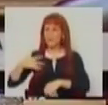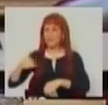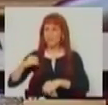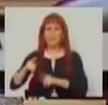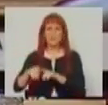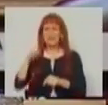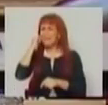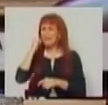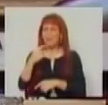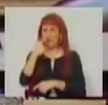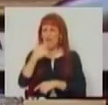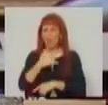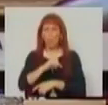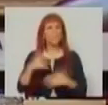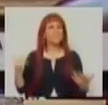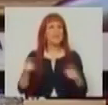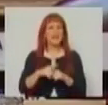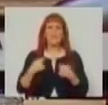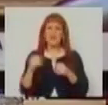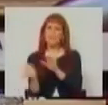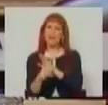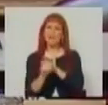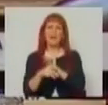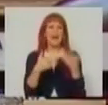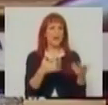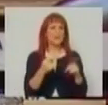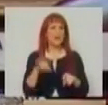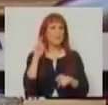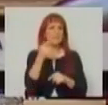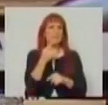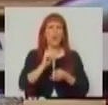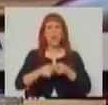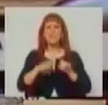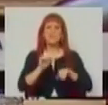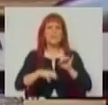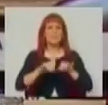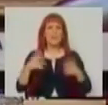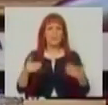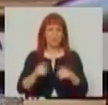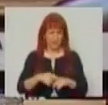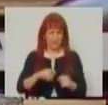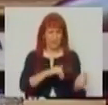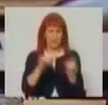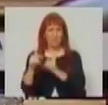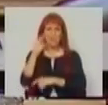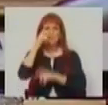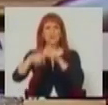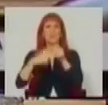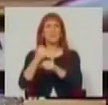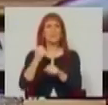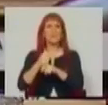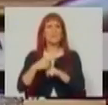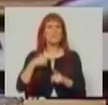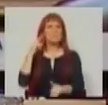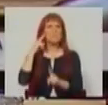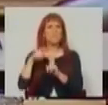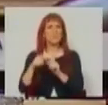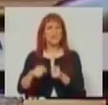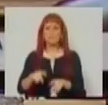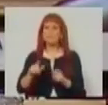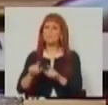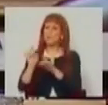erros gravíssimos, e está a ser dinheiro injetado aqui. Era importante perceber o que é que está a acontecer. E, por outro lado, os trabalhadores que estão a ser alvo de um